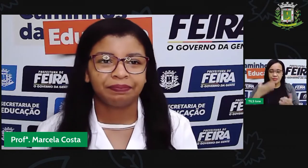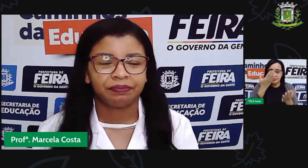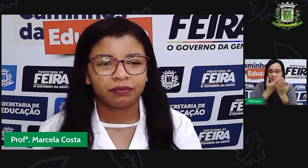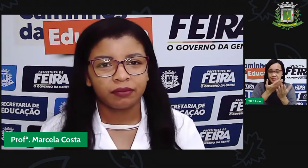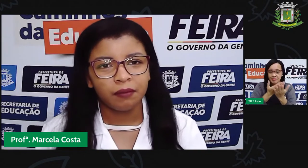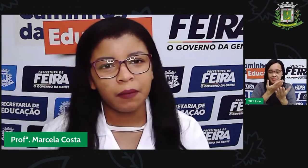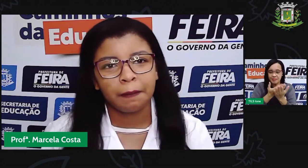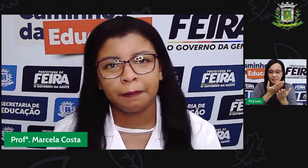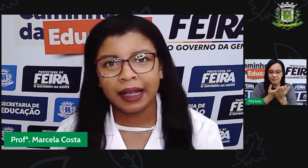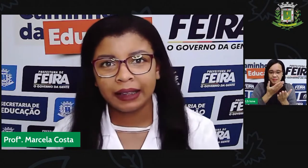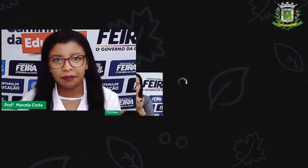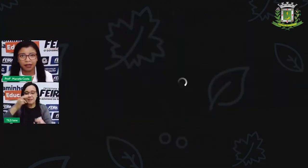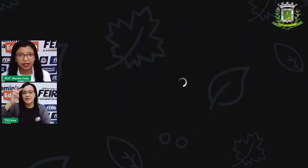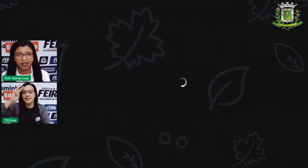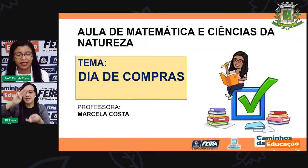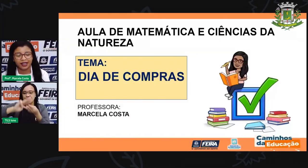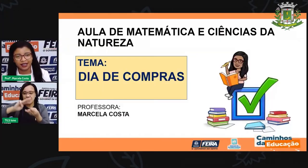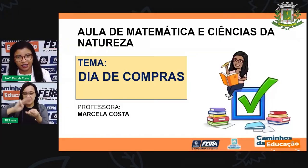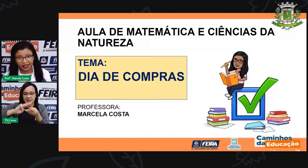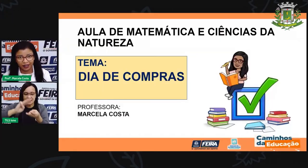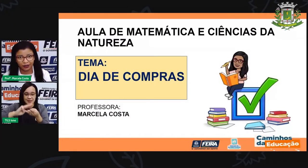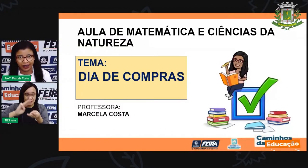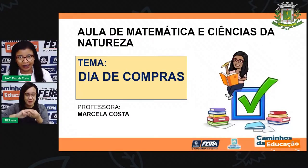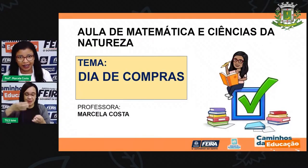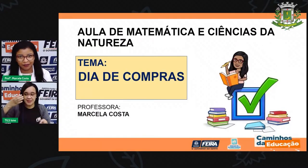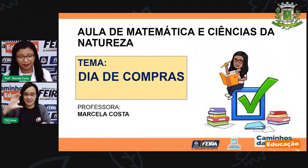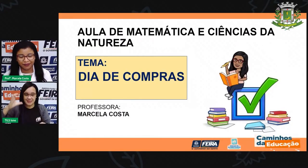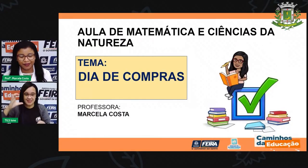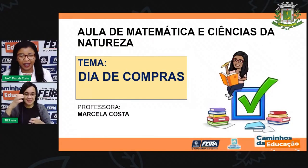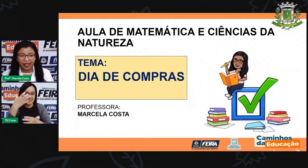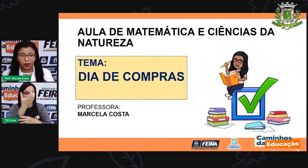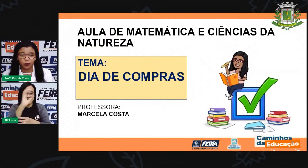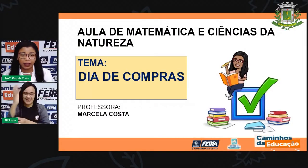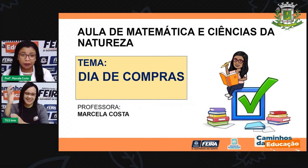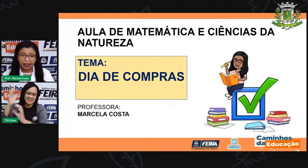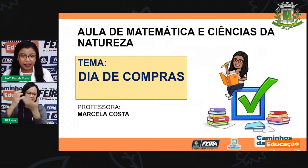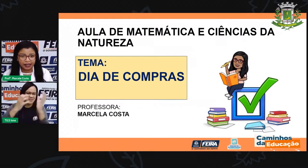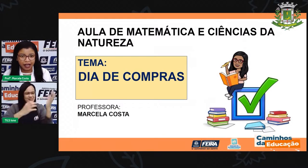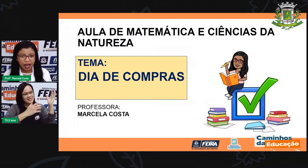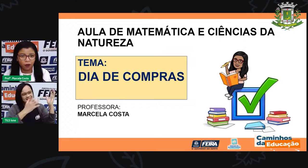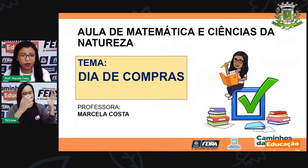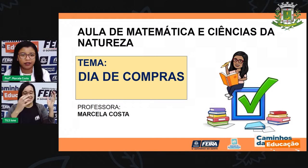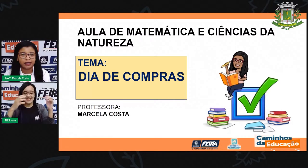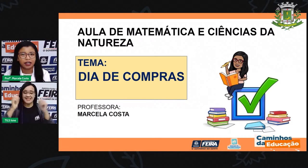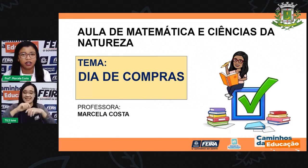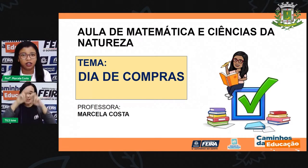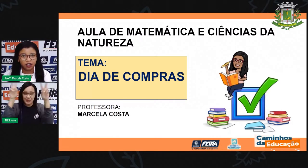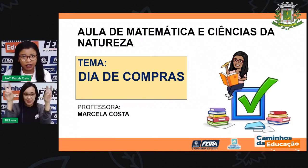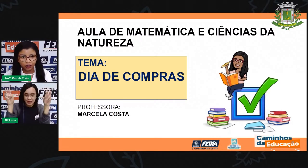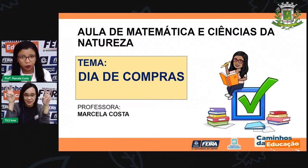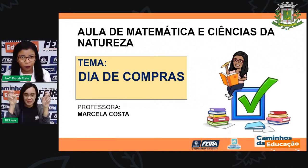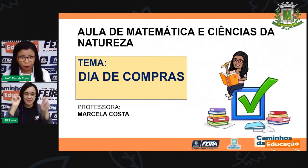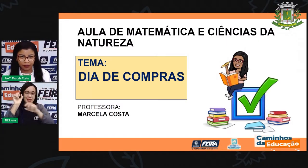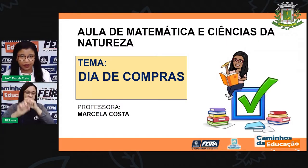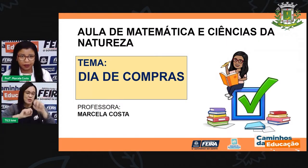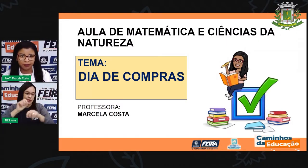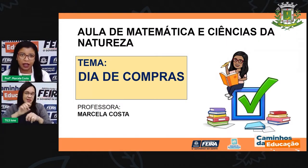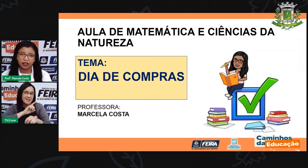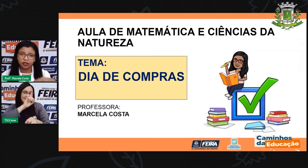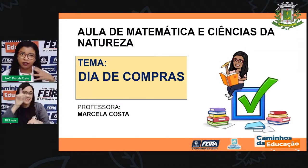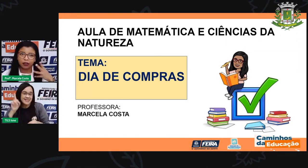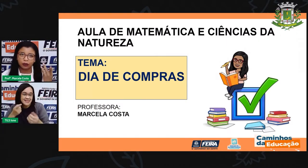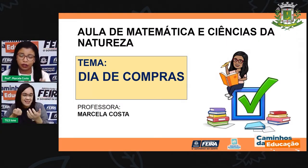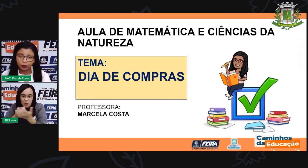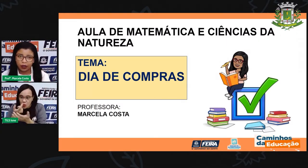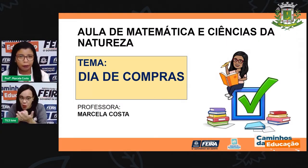de Matemática e Ciências da Natureza. O tema dessa aula vai ser dia de conta.